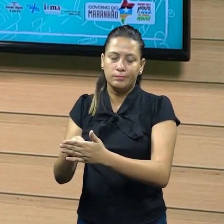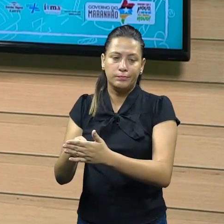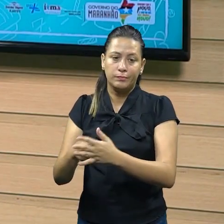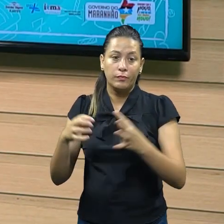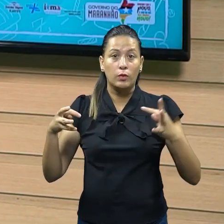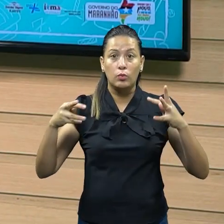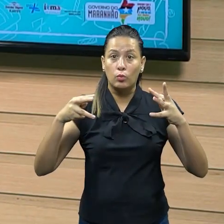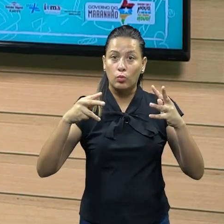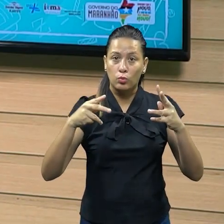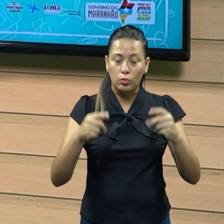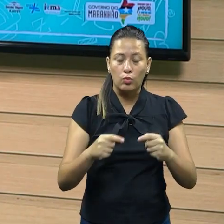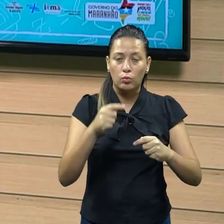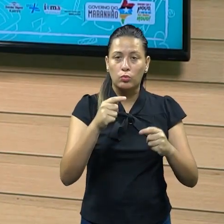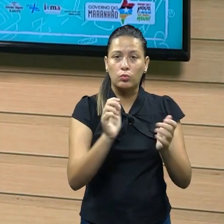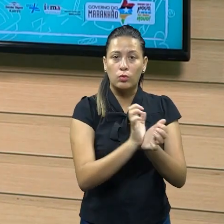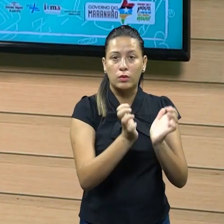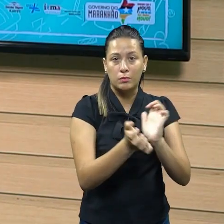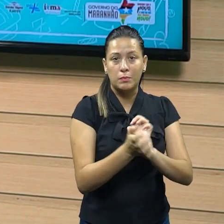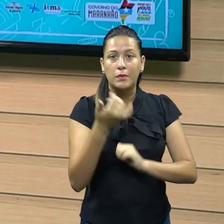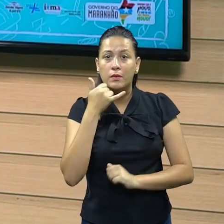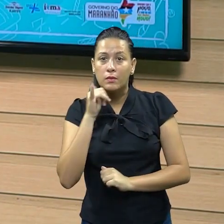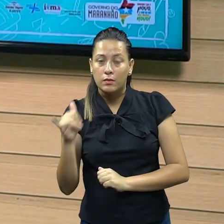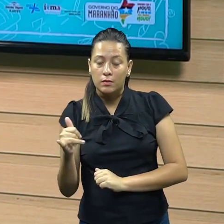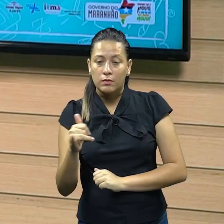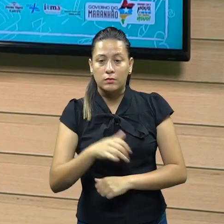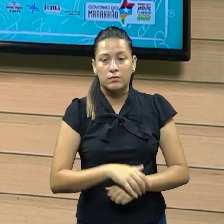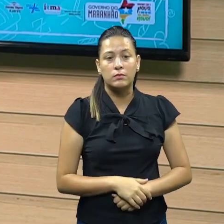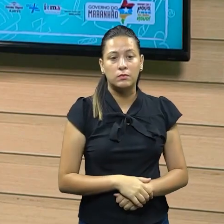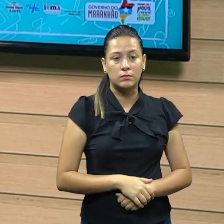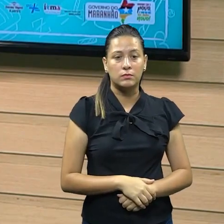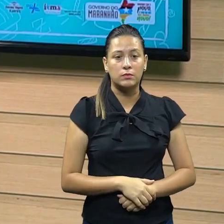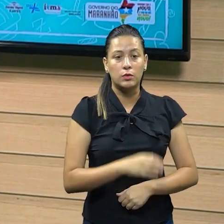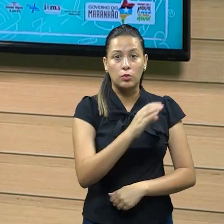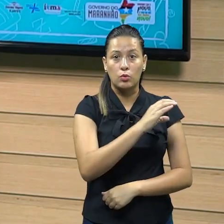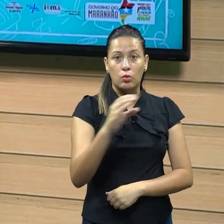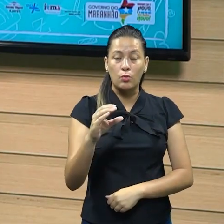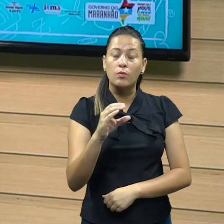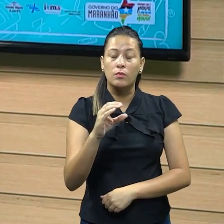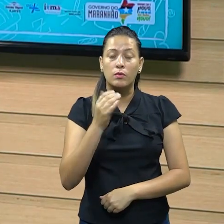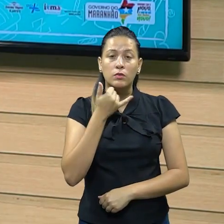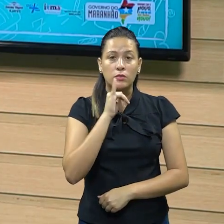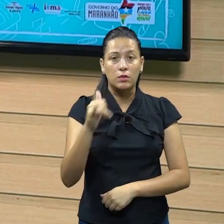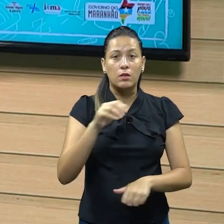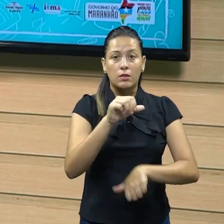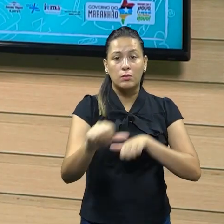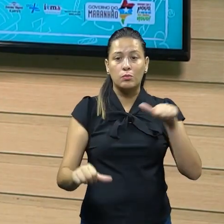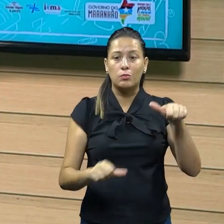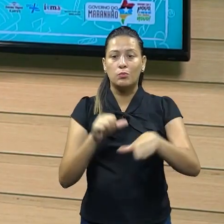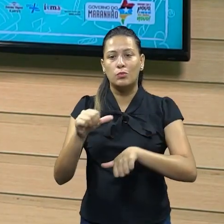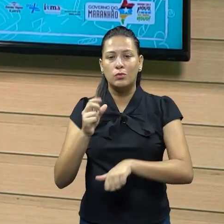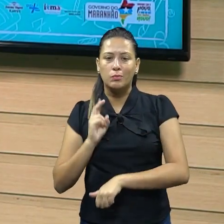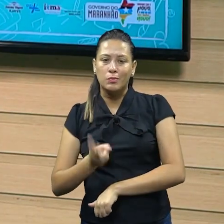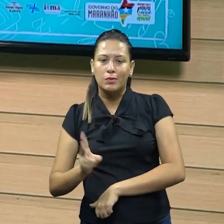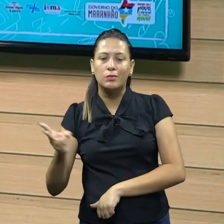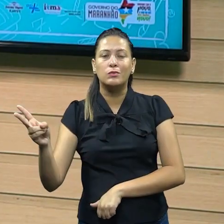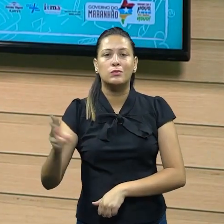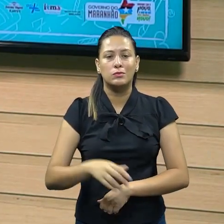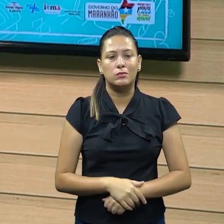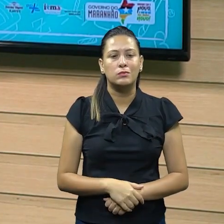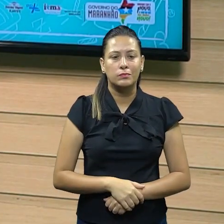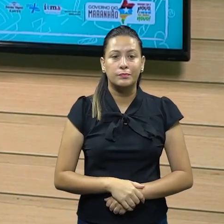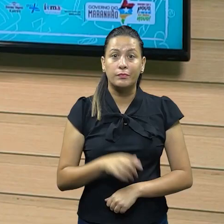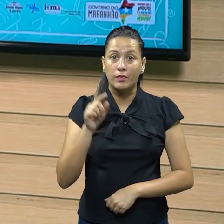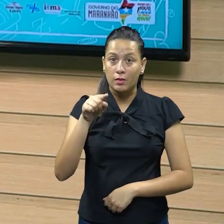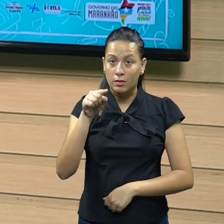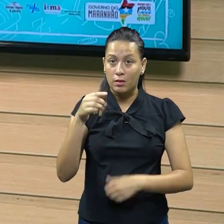Todo aparelho elétrico ele converte essa corrente elétrica em corrente contínua. a que chega na tomada da casa de